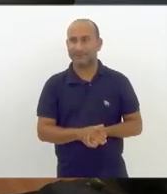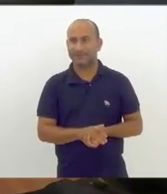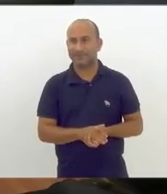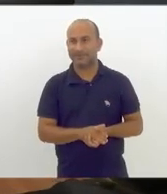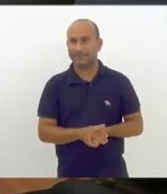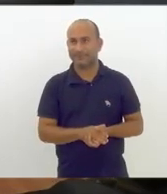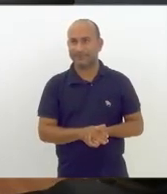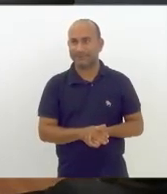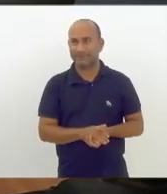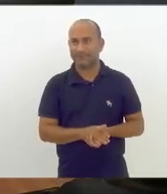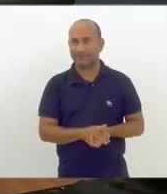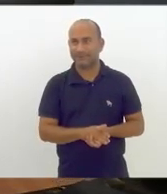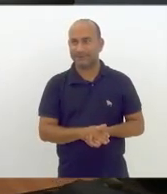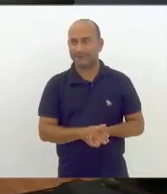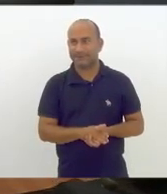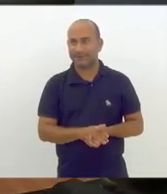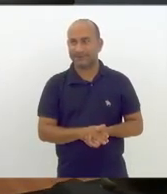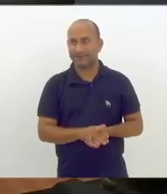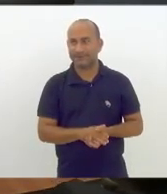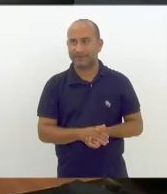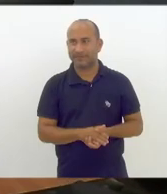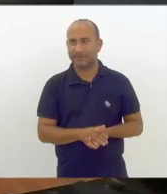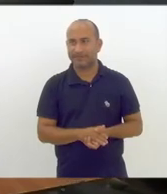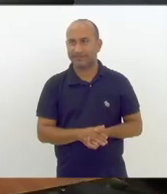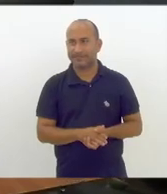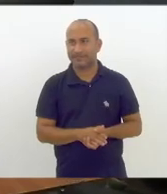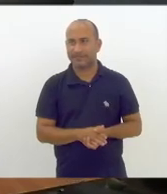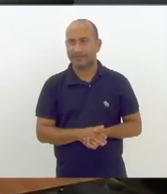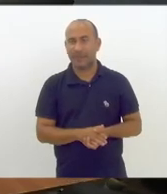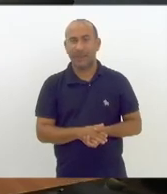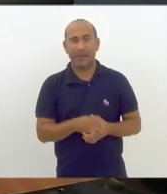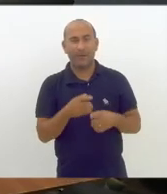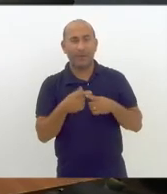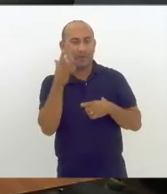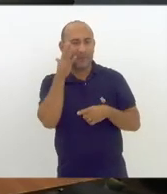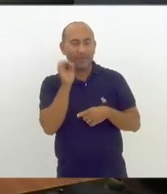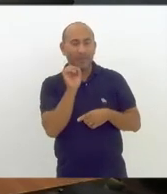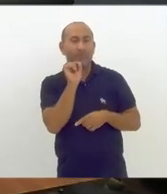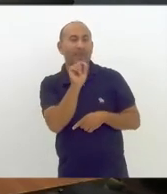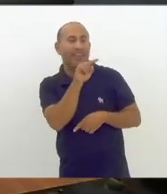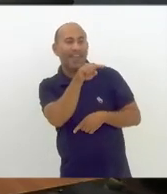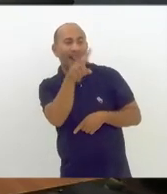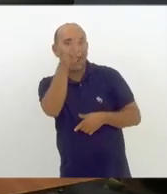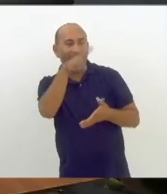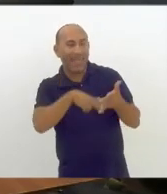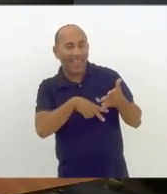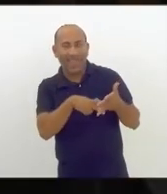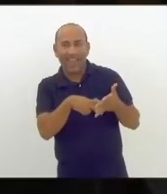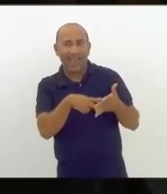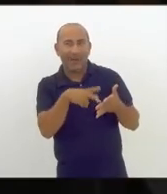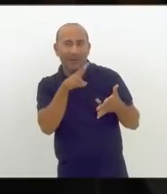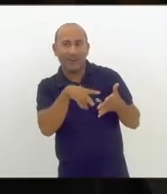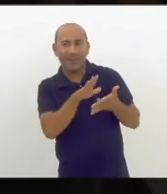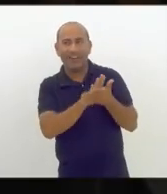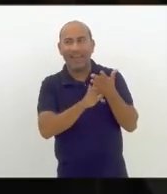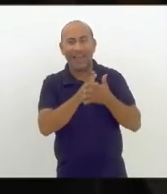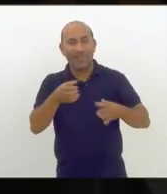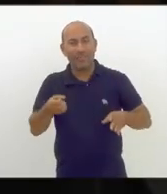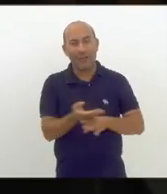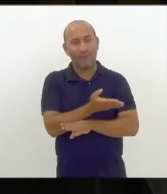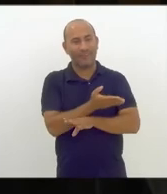Trouxe ali, não. Trouxe aqui. Essa. É porque eu não sabia o que ela ia ler, aí eu falei, ela acabou que ela não leu nenhuma nem outra, ela trouxe uma